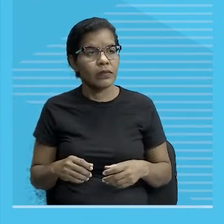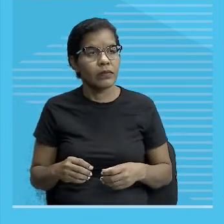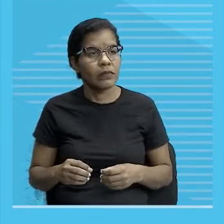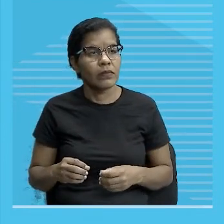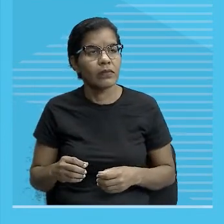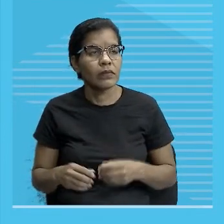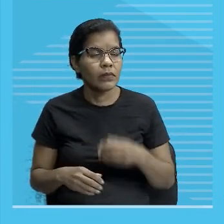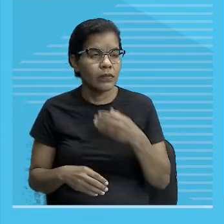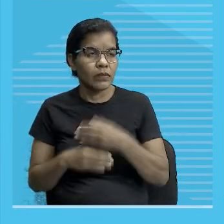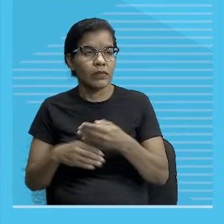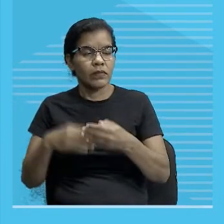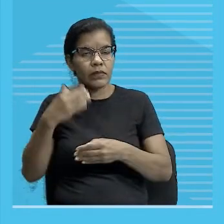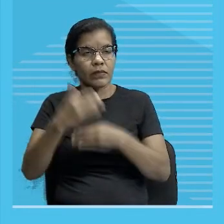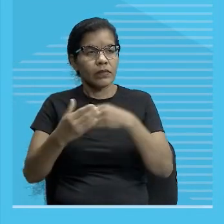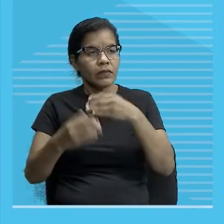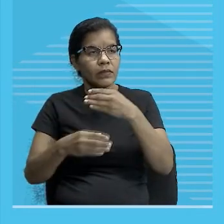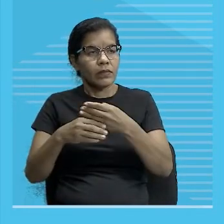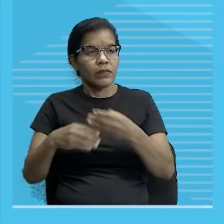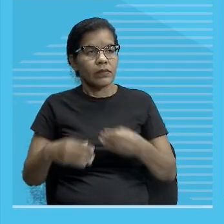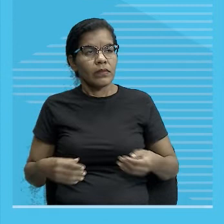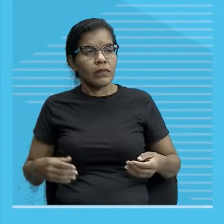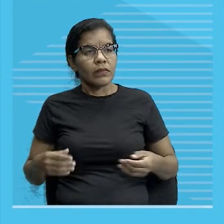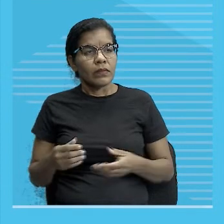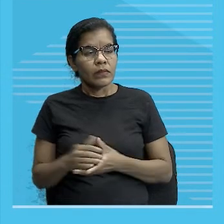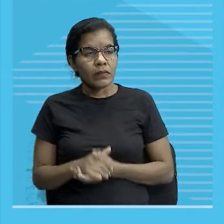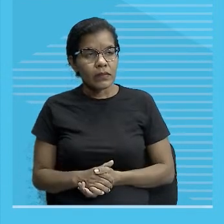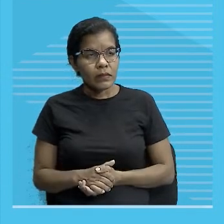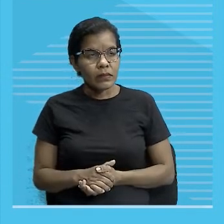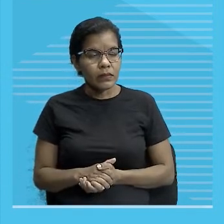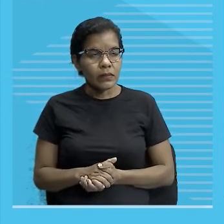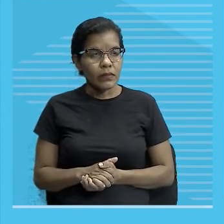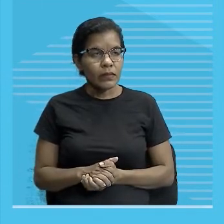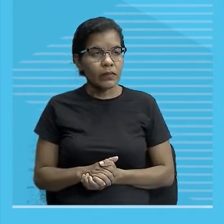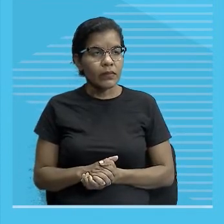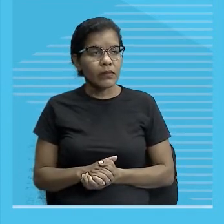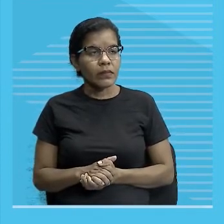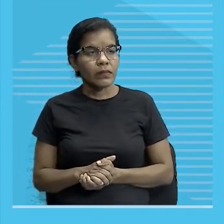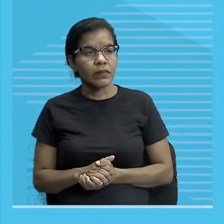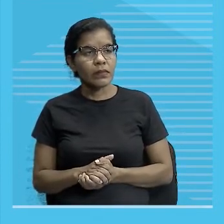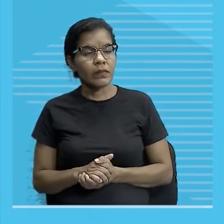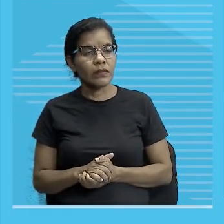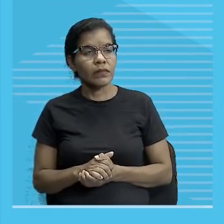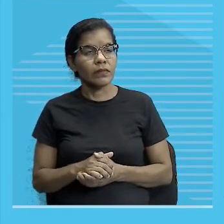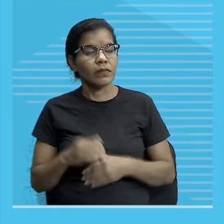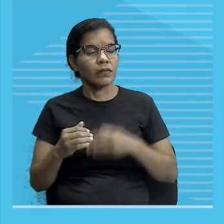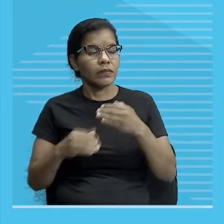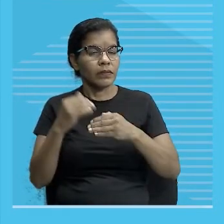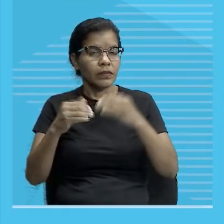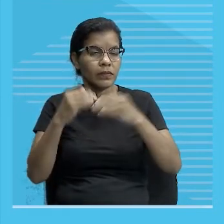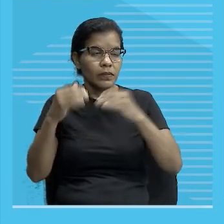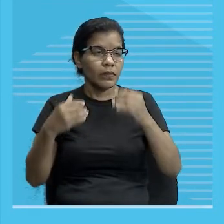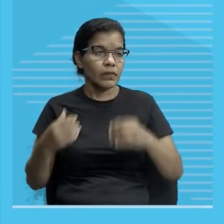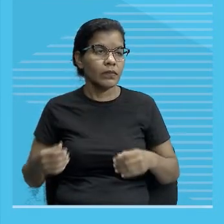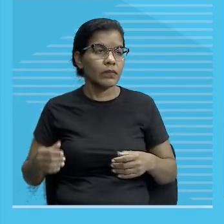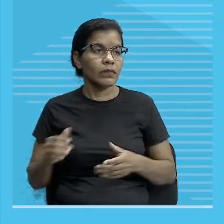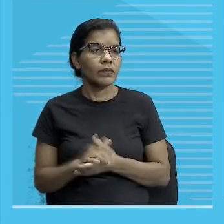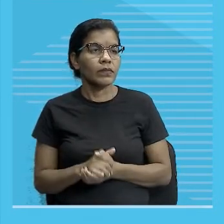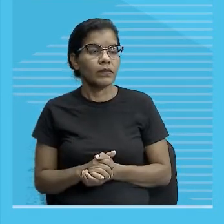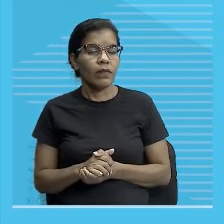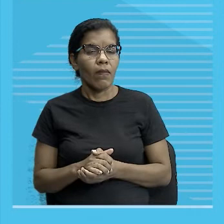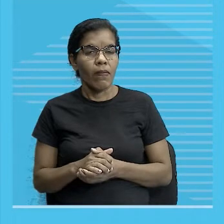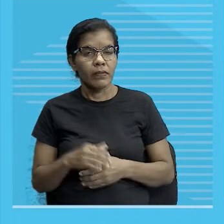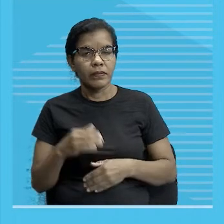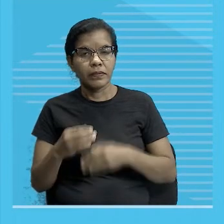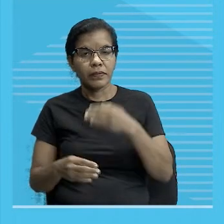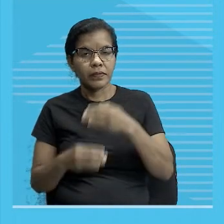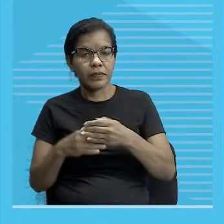aqui um aposto especificativo para o substantivo construtora, assim como eu também coloquei um aposto especificativo